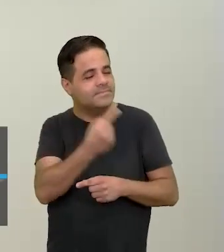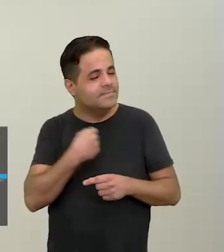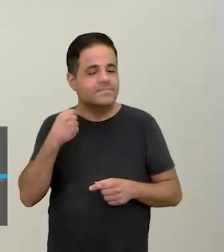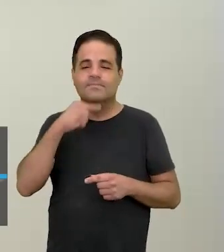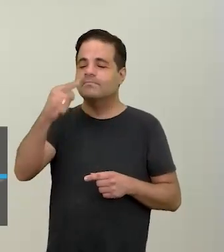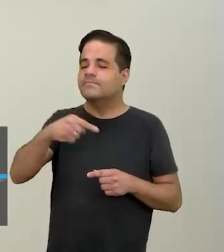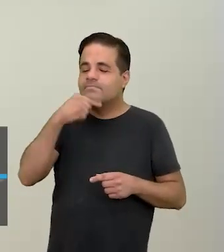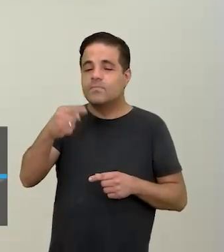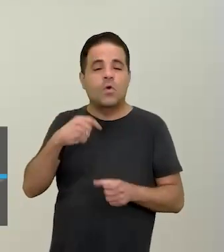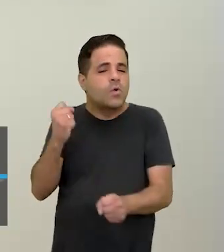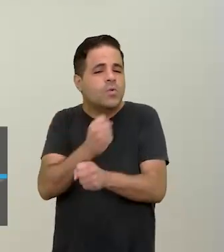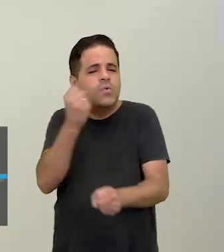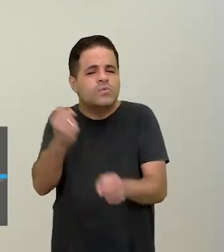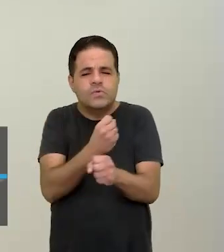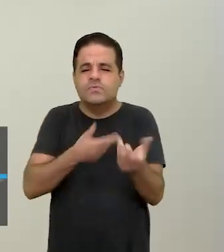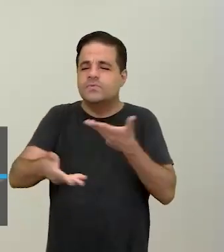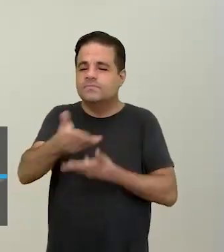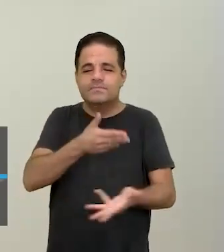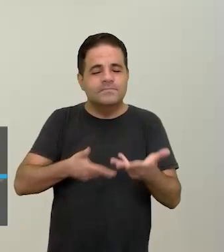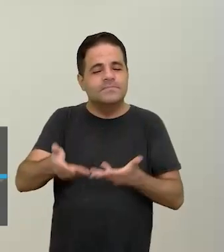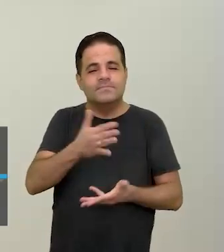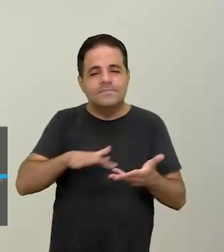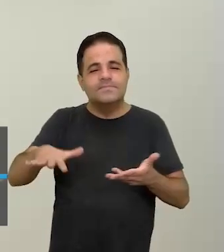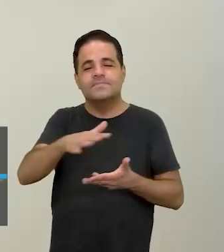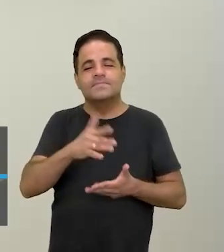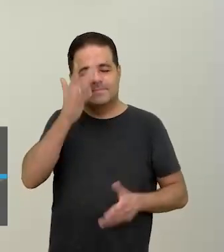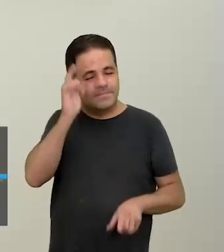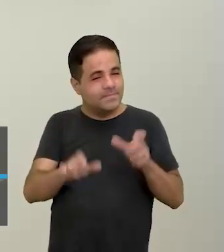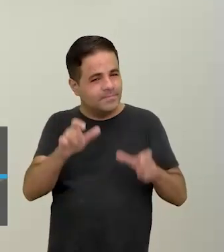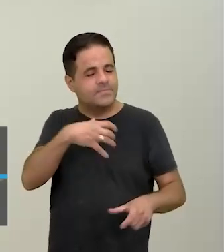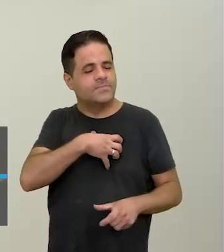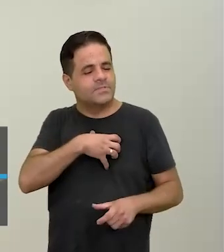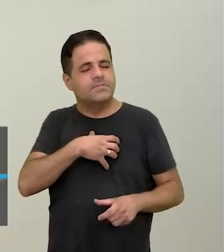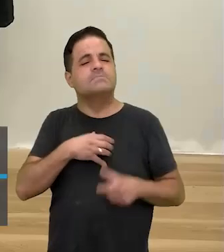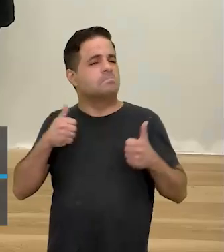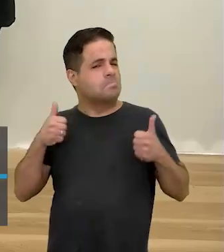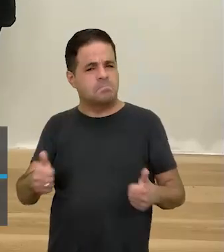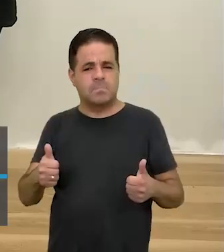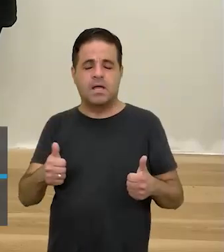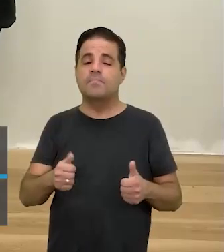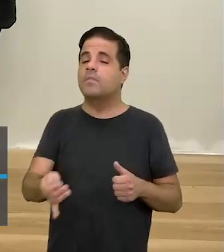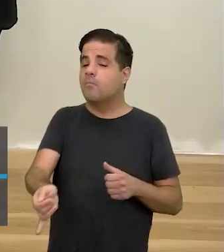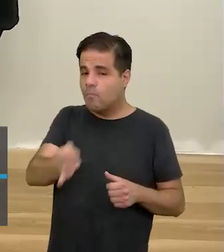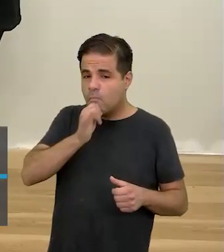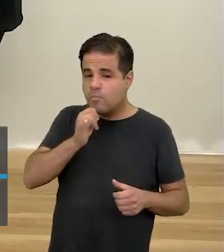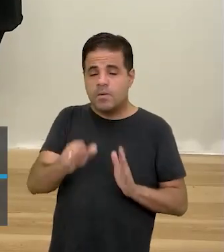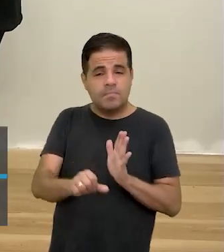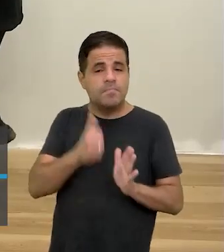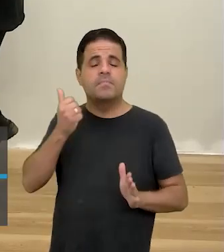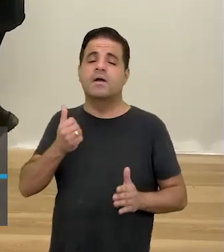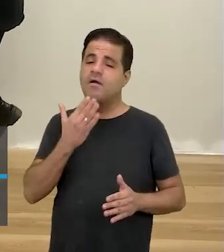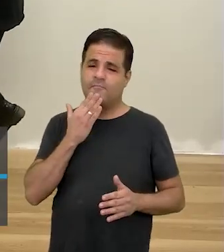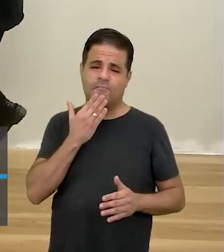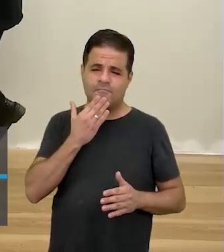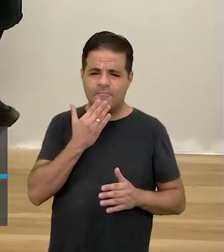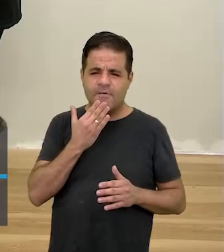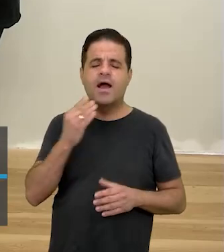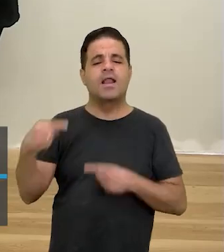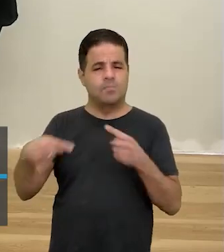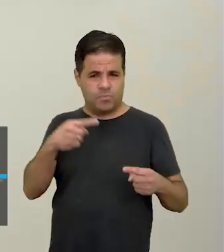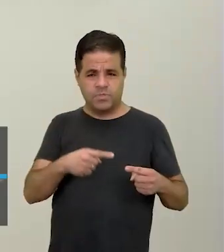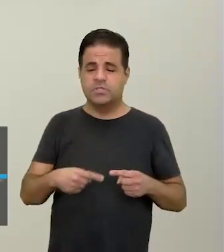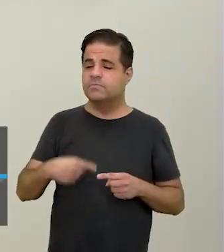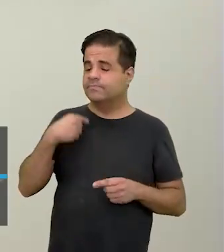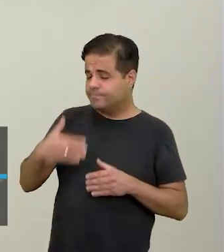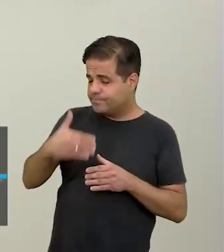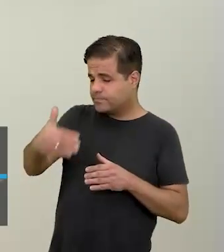não consegue construir relações com outras pessoas de uma maneira saudável. Isso, por exemplo, já é a primeira falha que a gente tem na política. Que